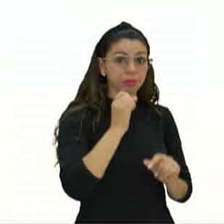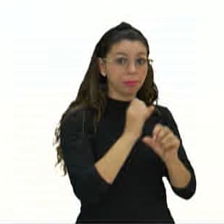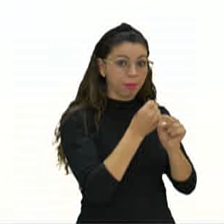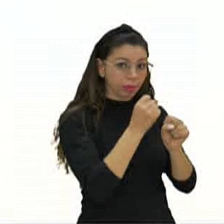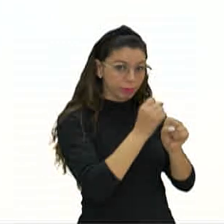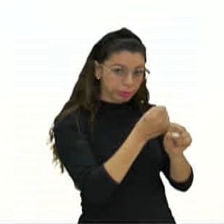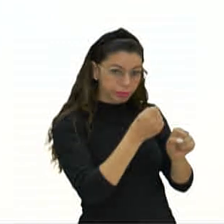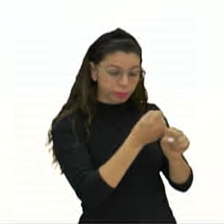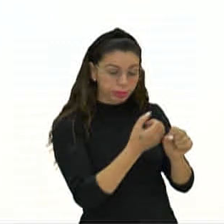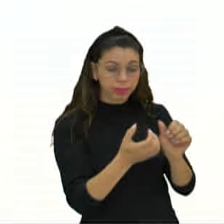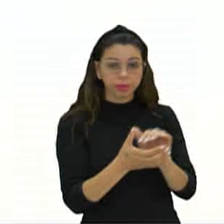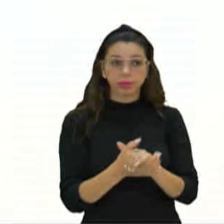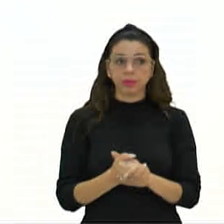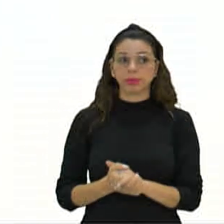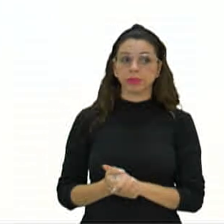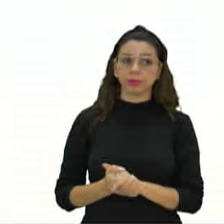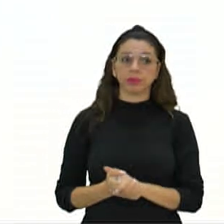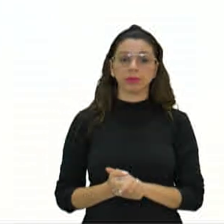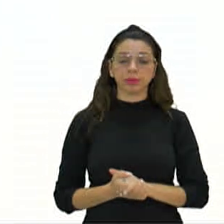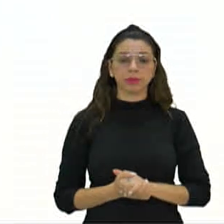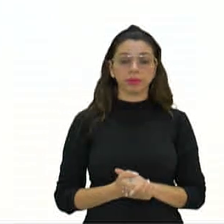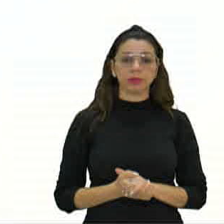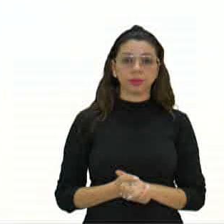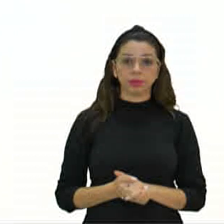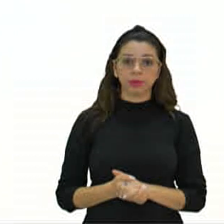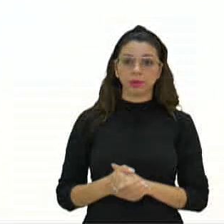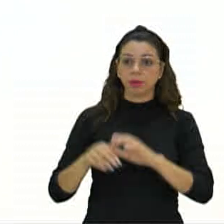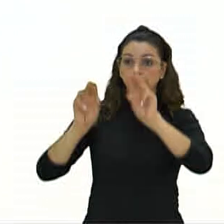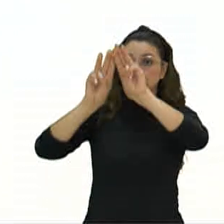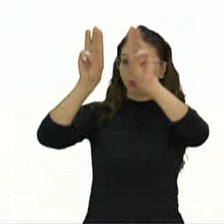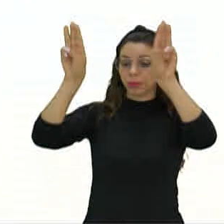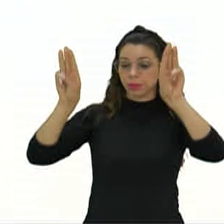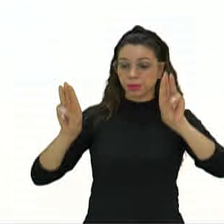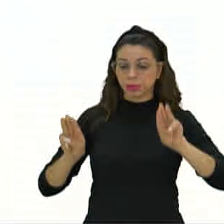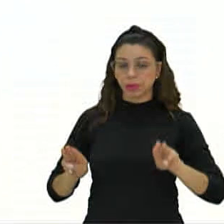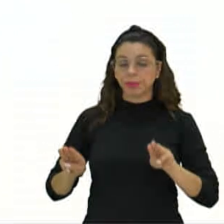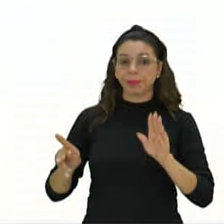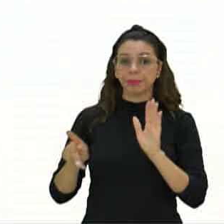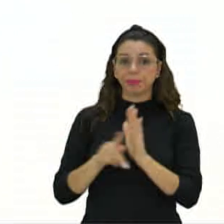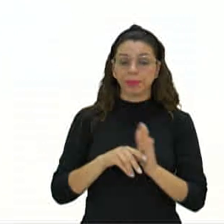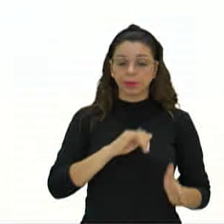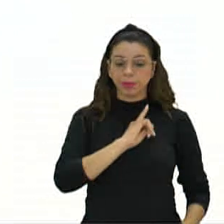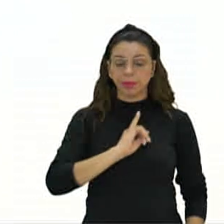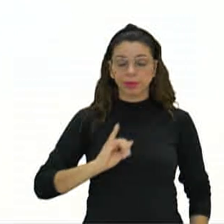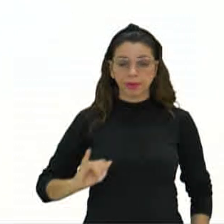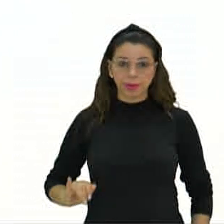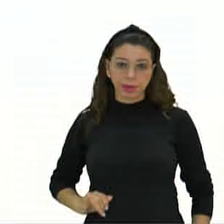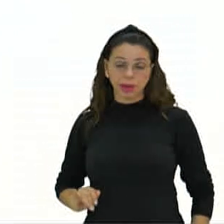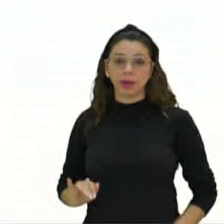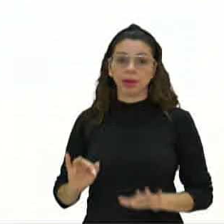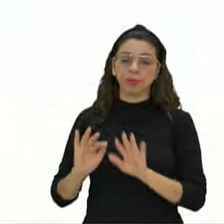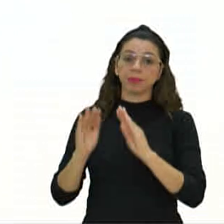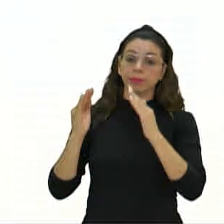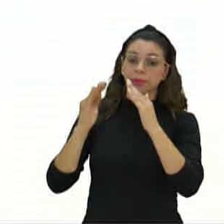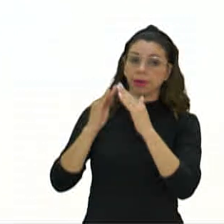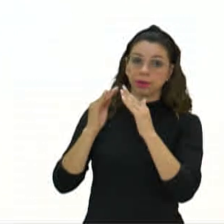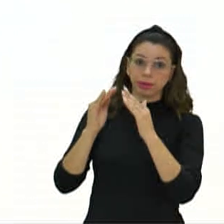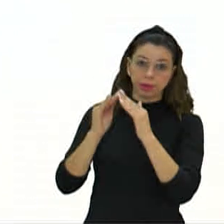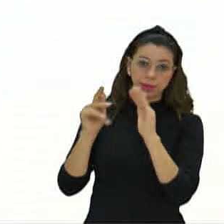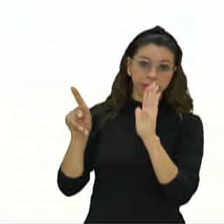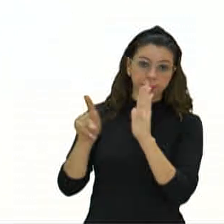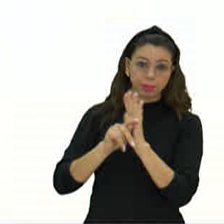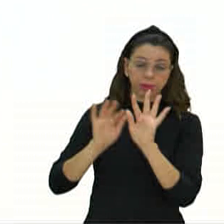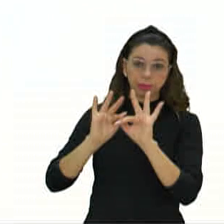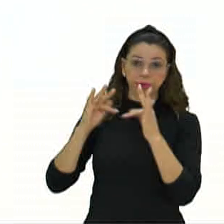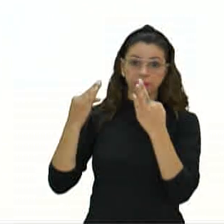A letra B, né? Cadê? O Museu Imperial. Ele era, na verdade, uma residência de verão da família imperial, que eles costumavam ir para